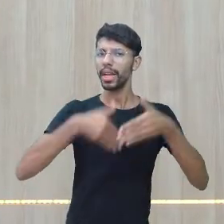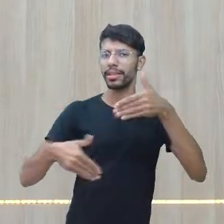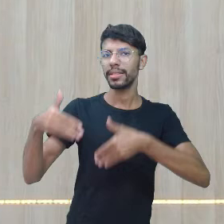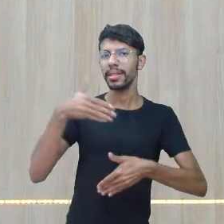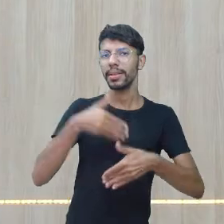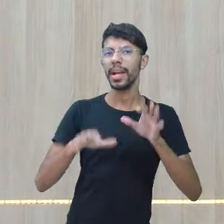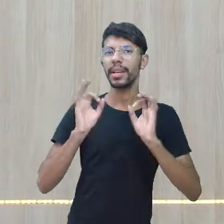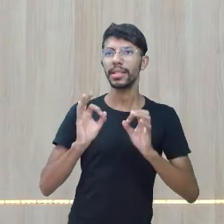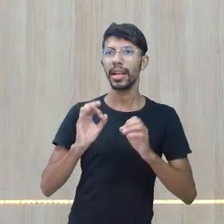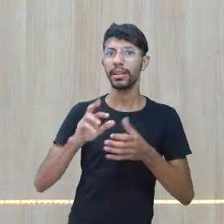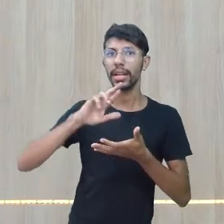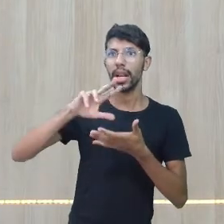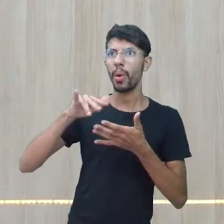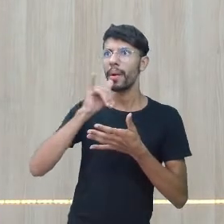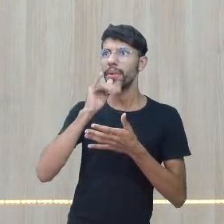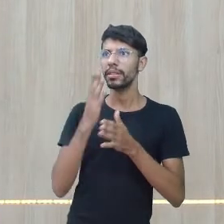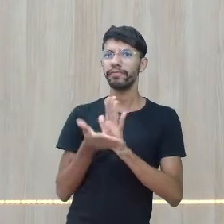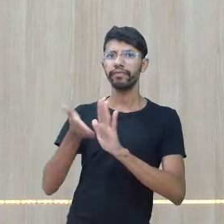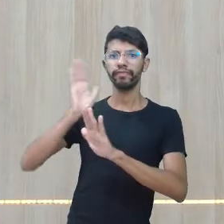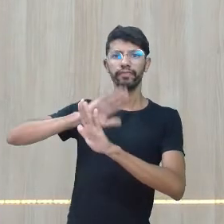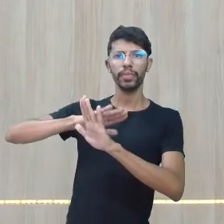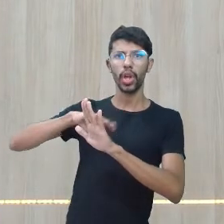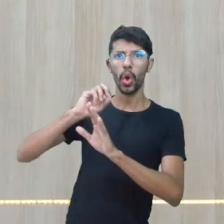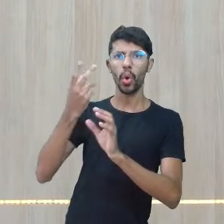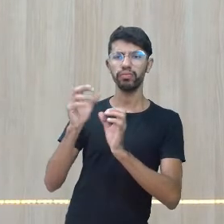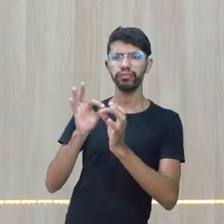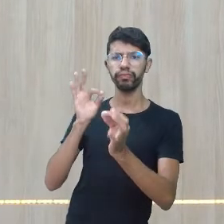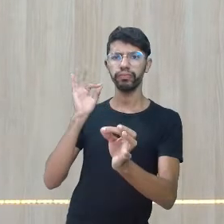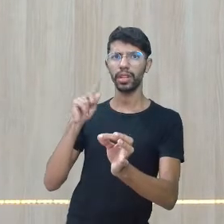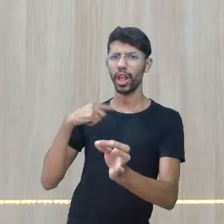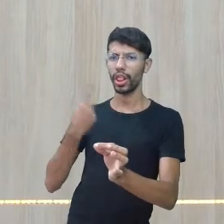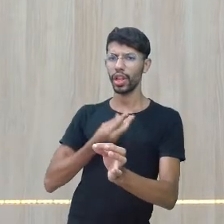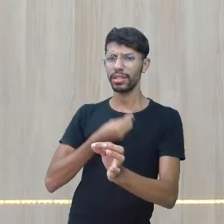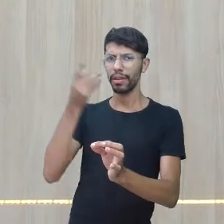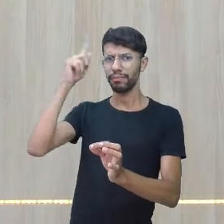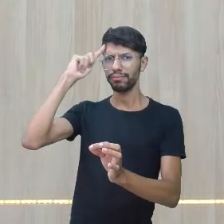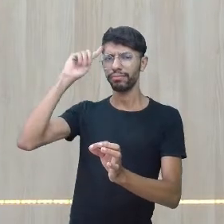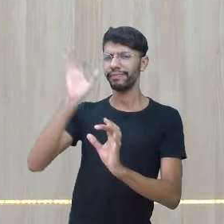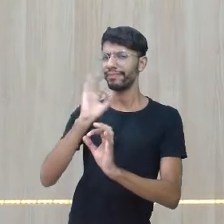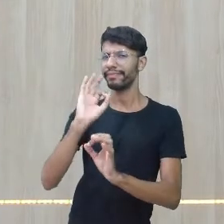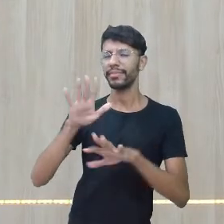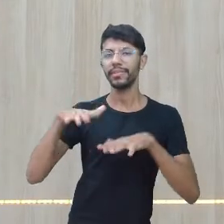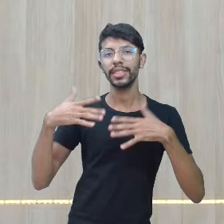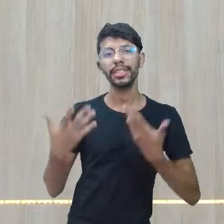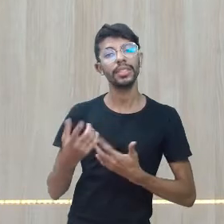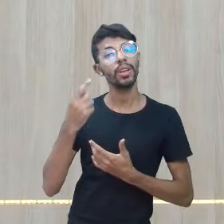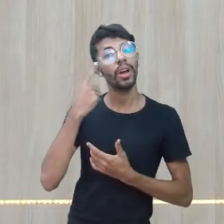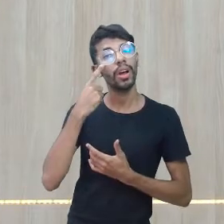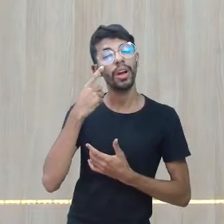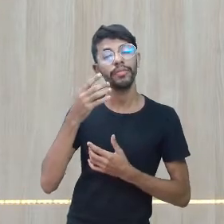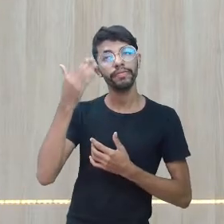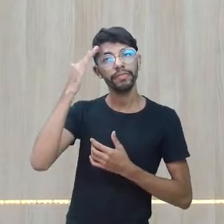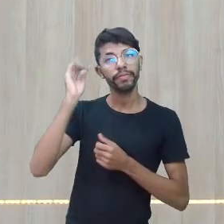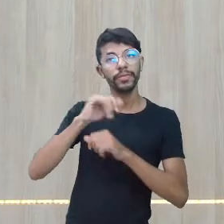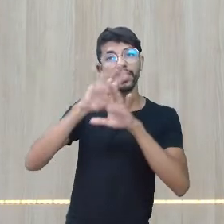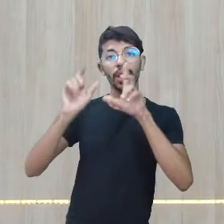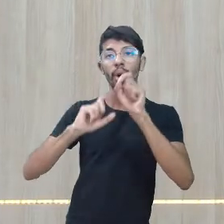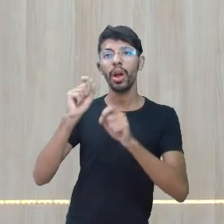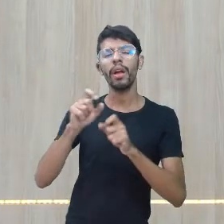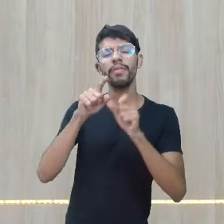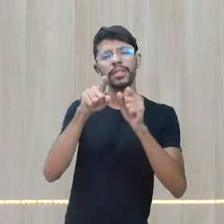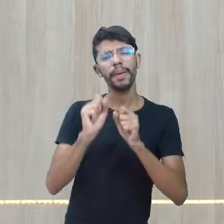são abstratos ou distantes da nossa realidade do dia a dia, tá certo? Então, tenha em mente aí que você pode sair de